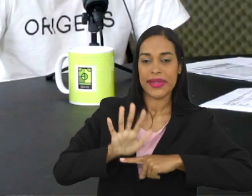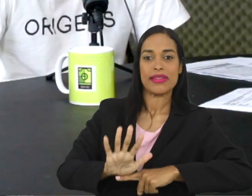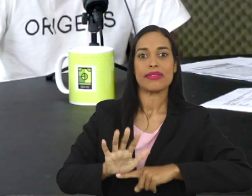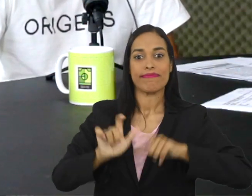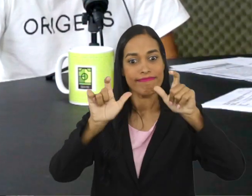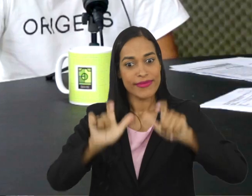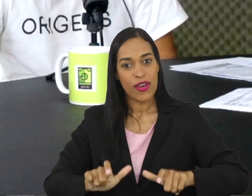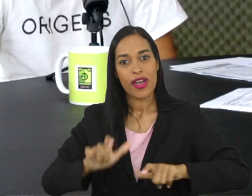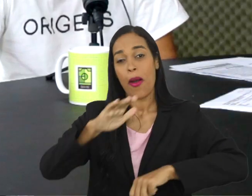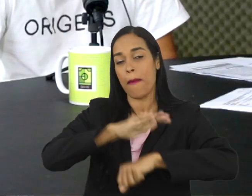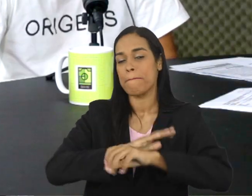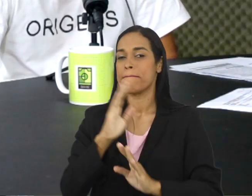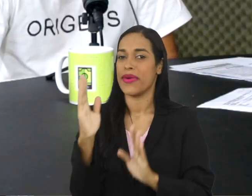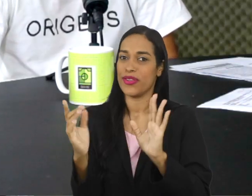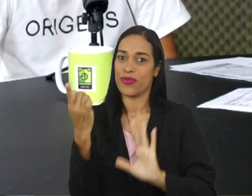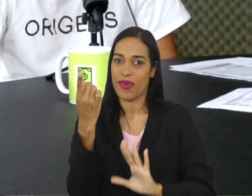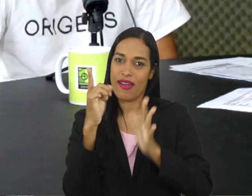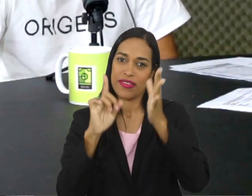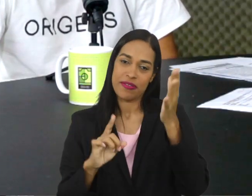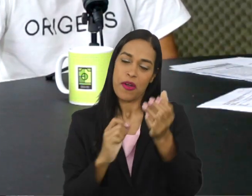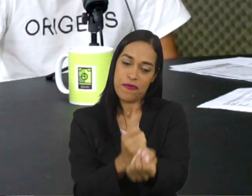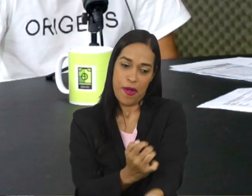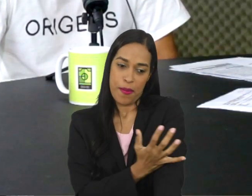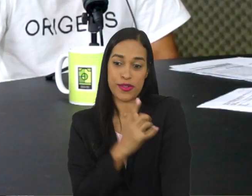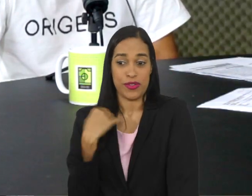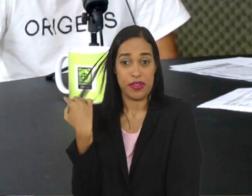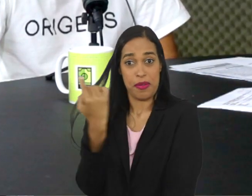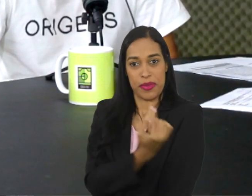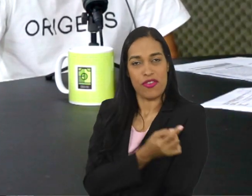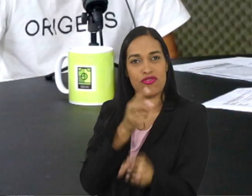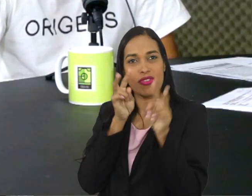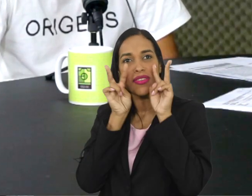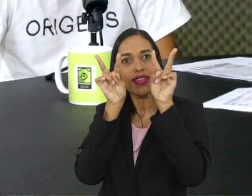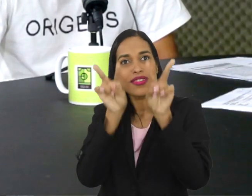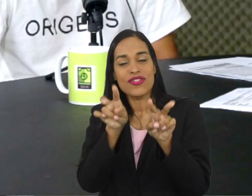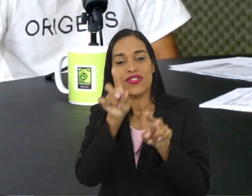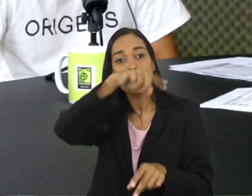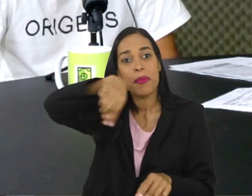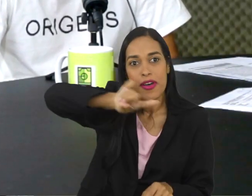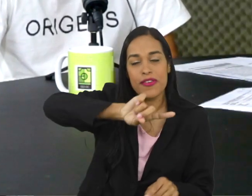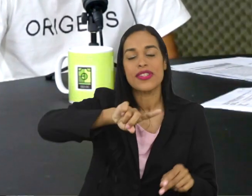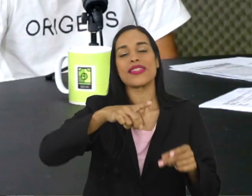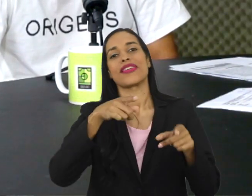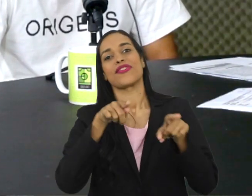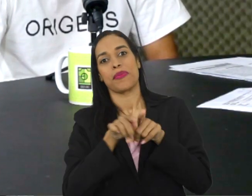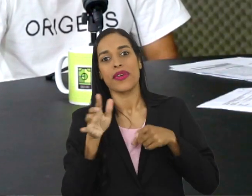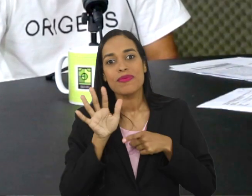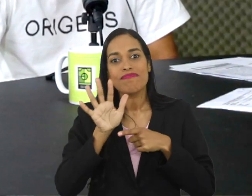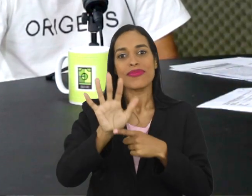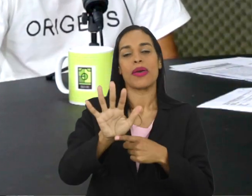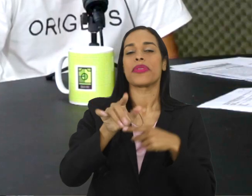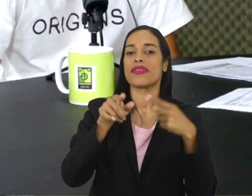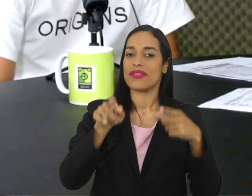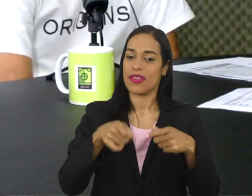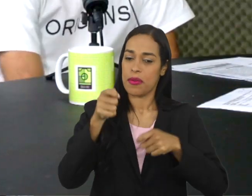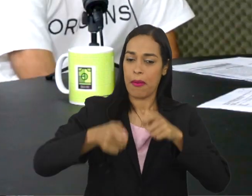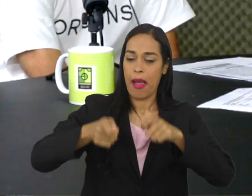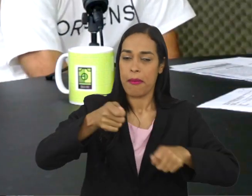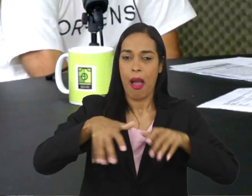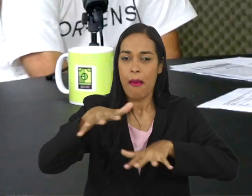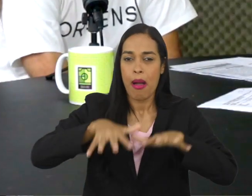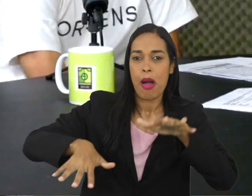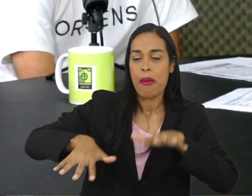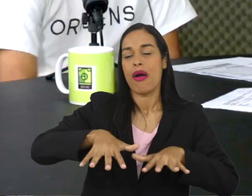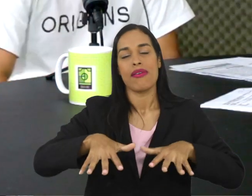local, durante o carnaval. É emocionante pra gente que tá assistindo, imagina pra vocês que estão tocando, né? Uma coisa... Sim.